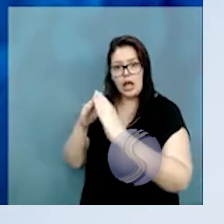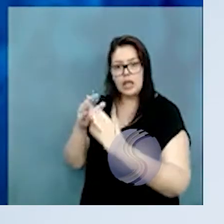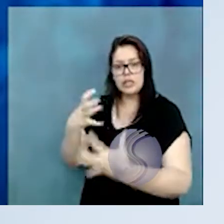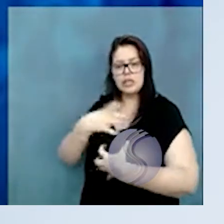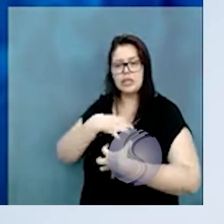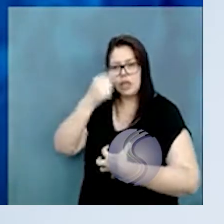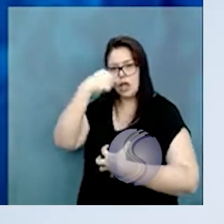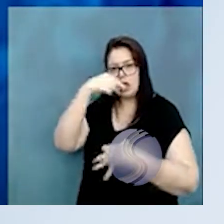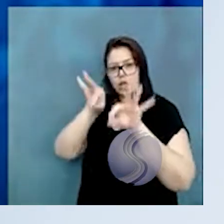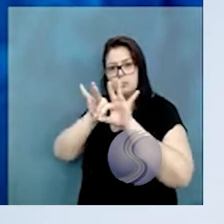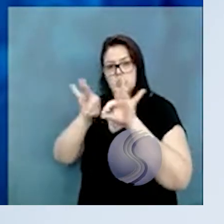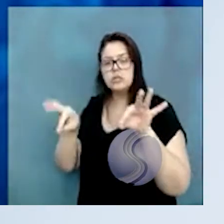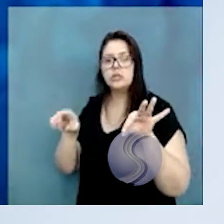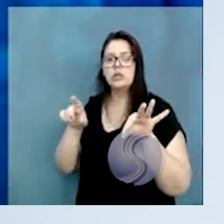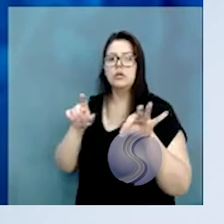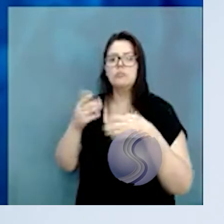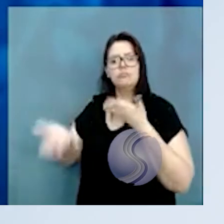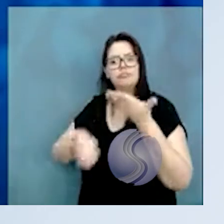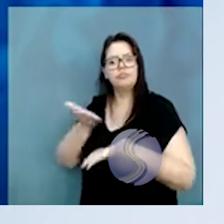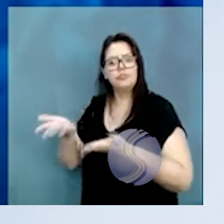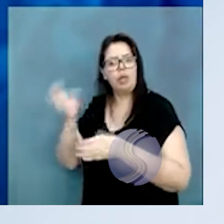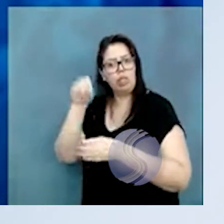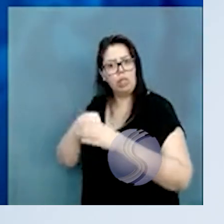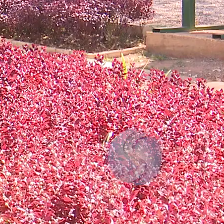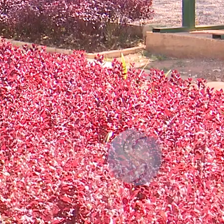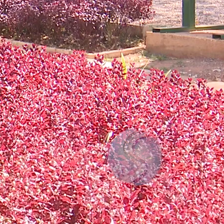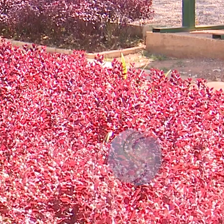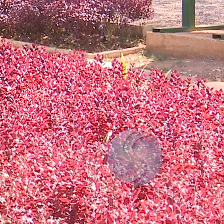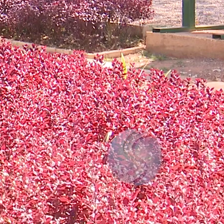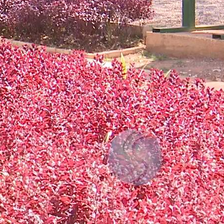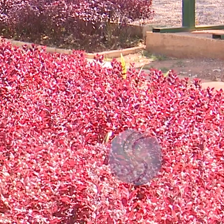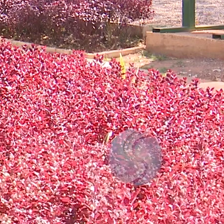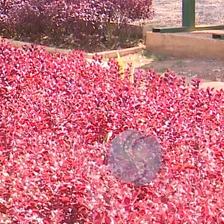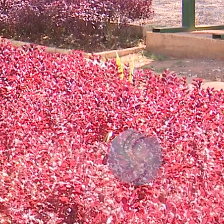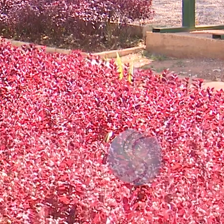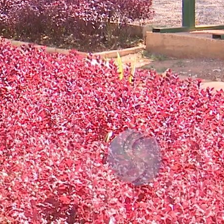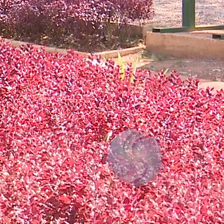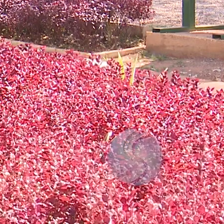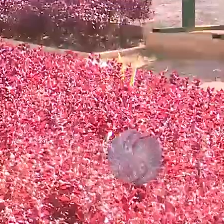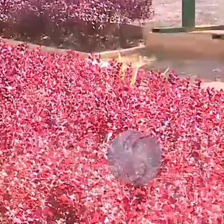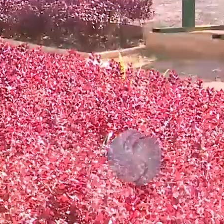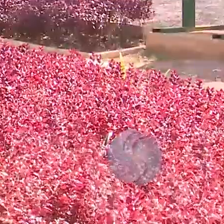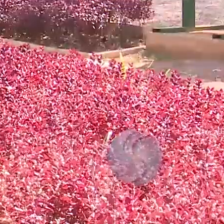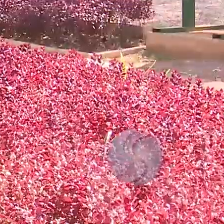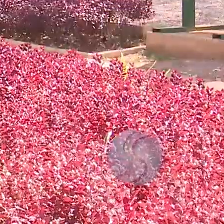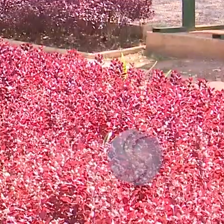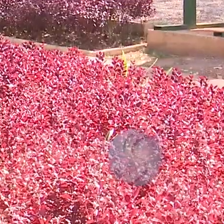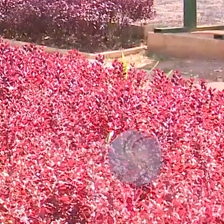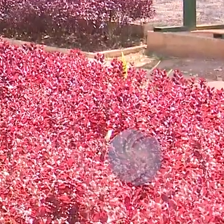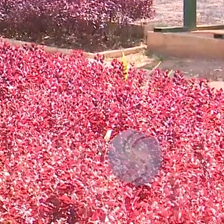de Covid aqui em Sorriso. Eu volto com você no estúdio com imagens de Lucas Torres, Larissa Gribler, para o Balanço Geral.